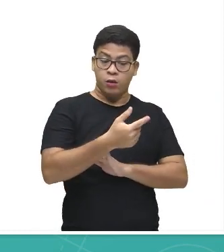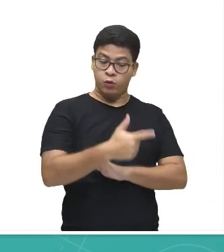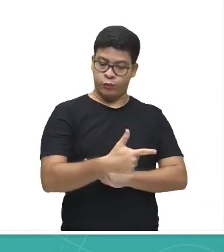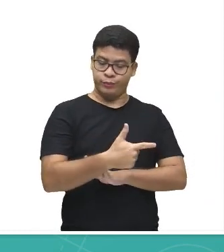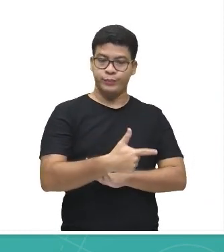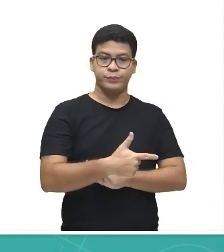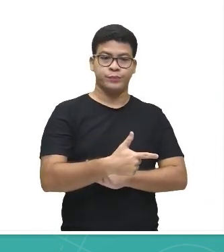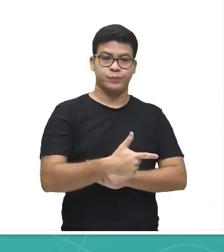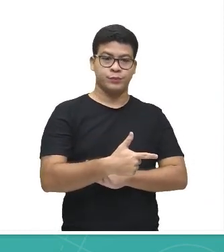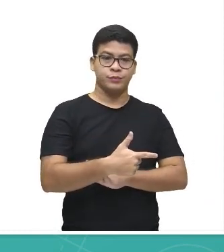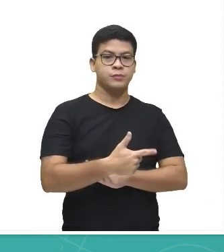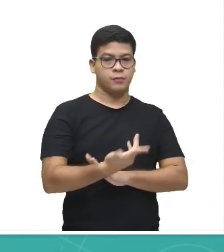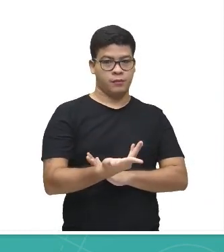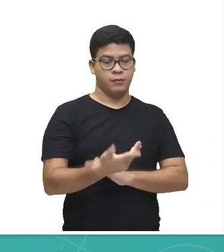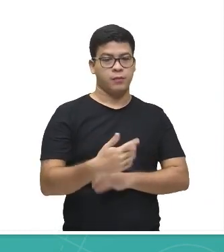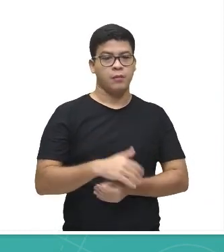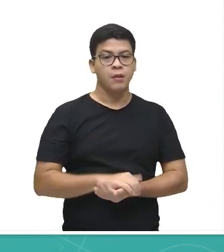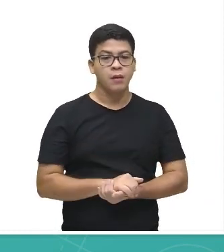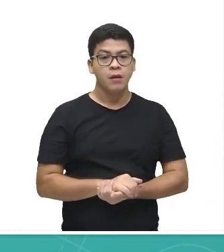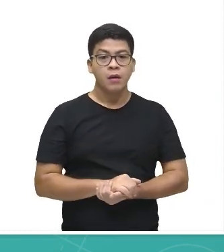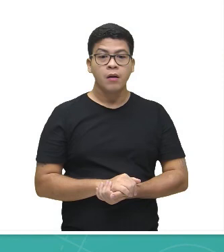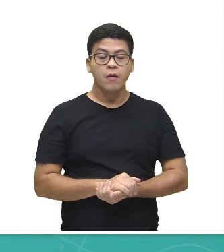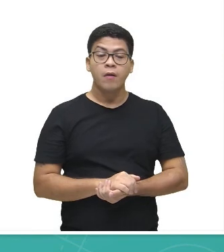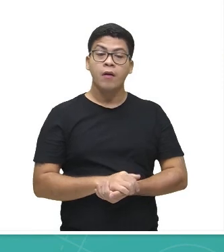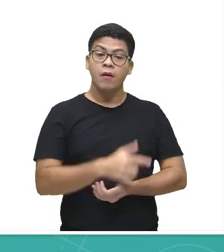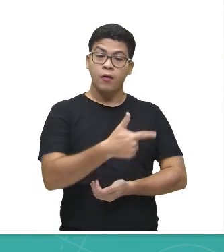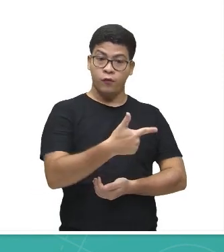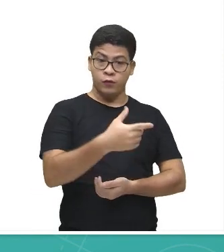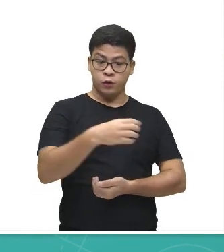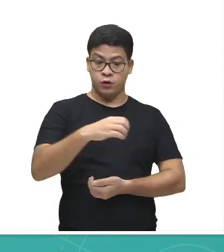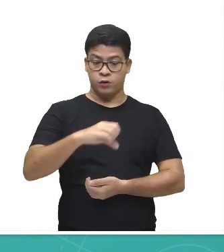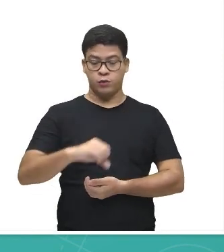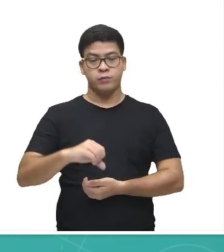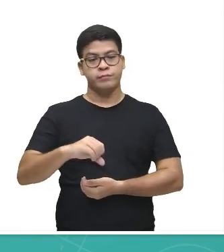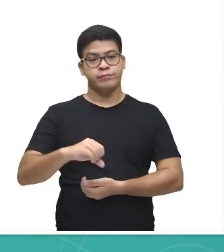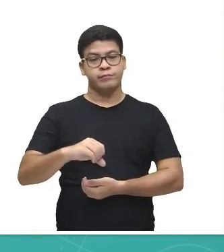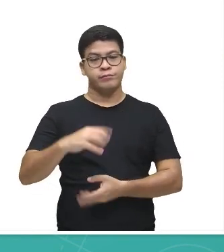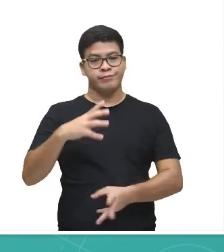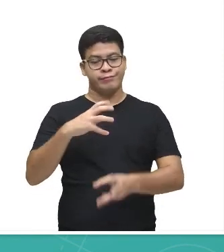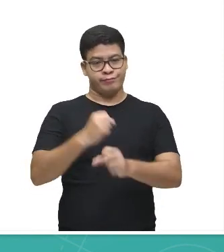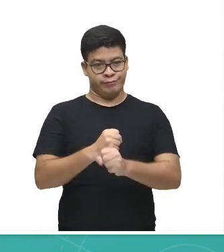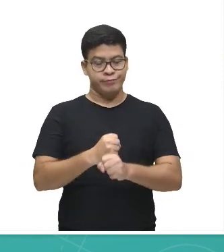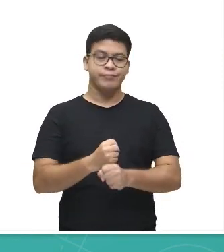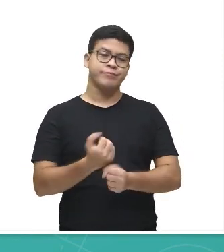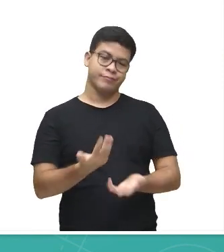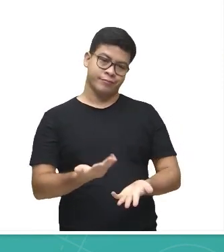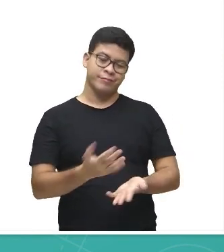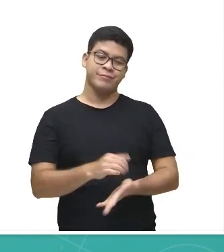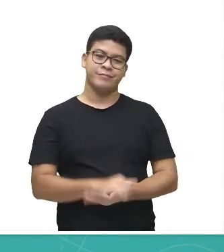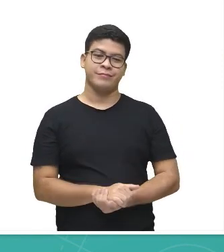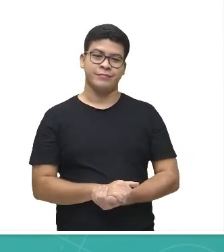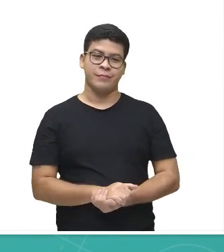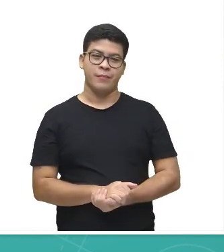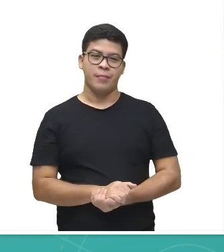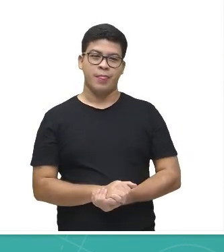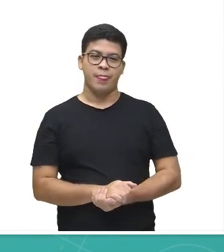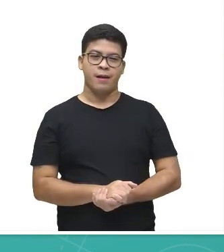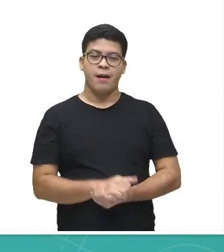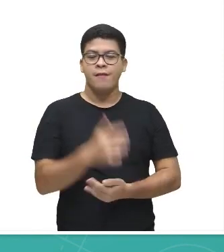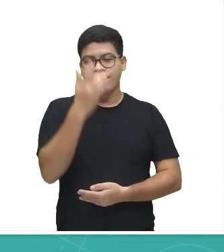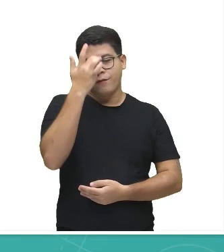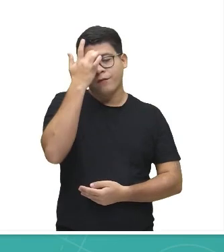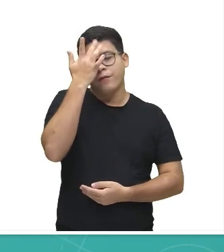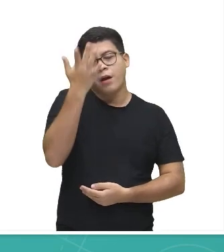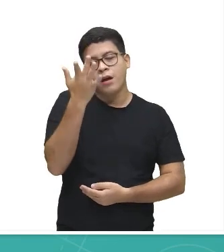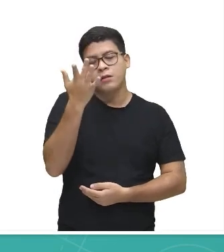a 2. Então, resultado 29. Viram só? Tranquilo demais, né,